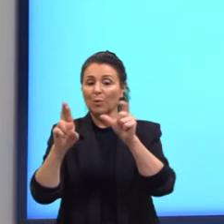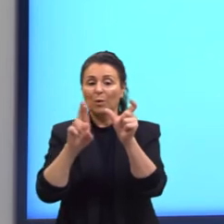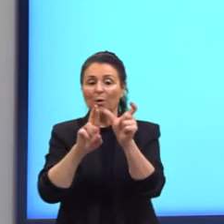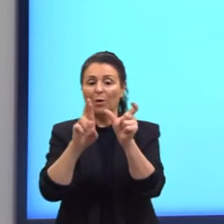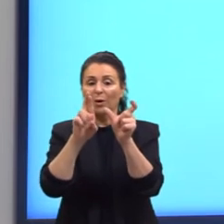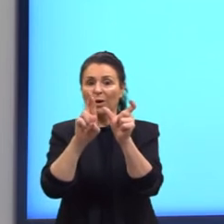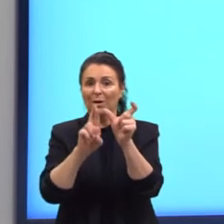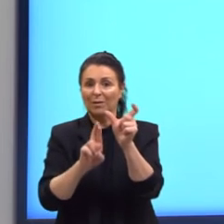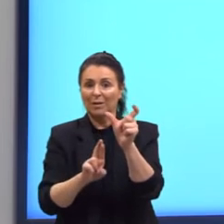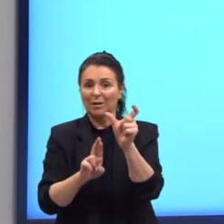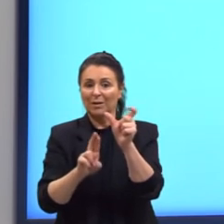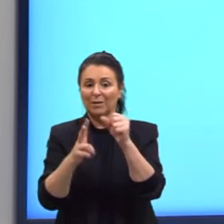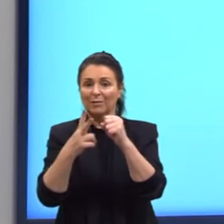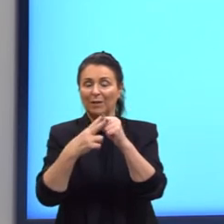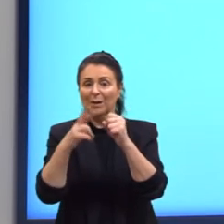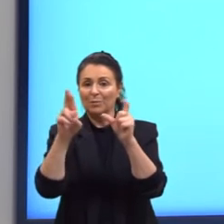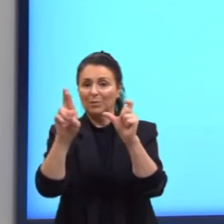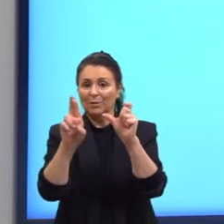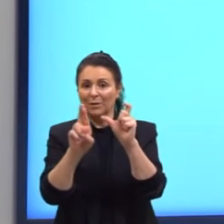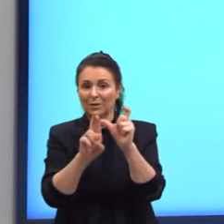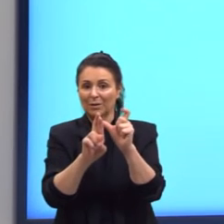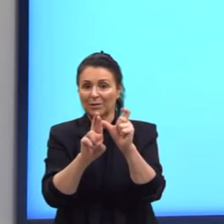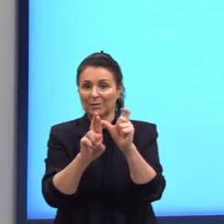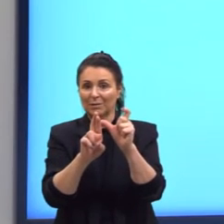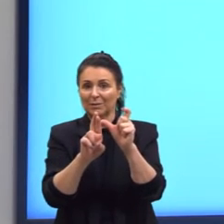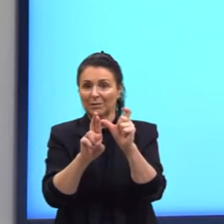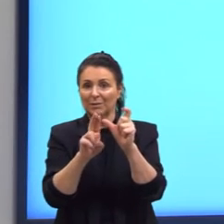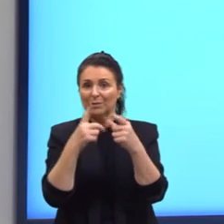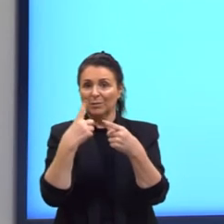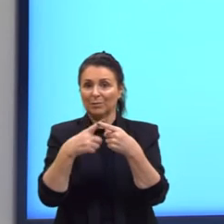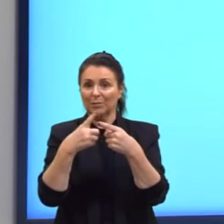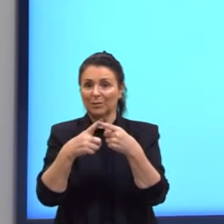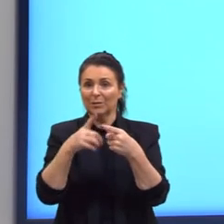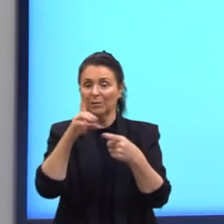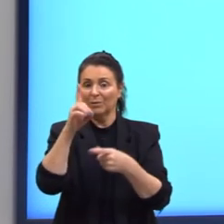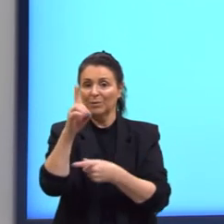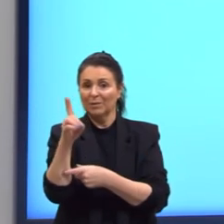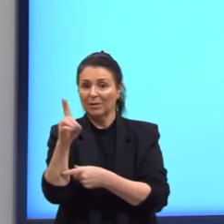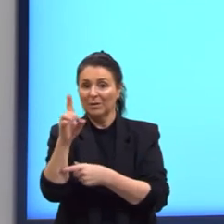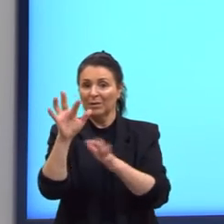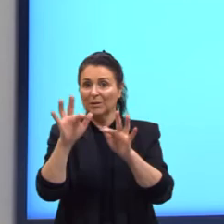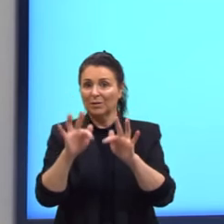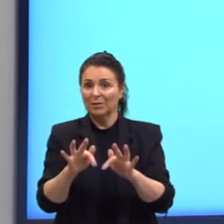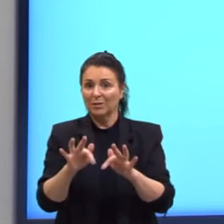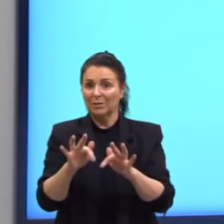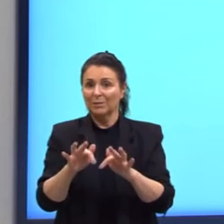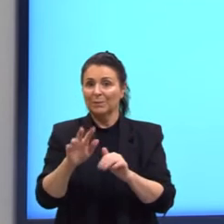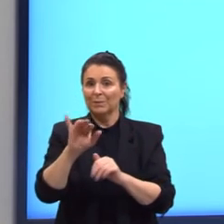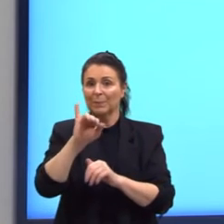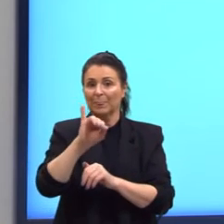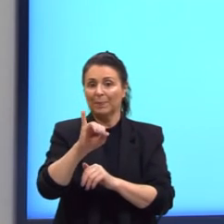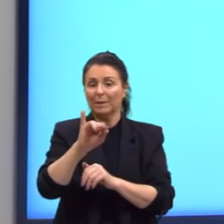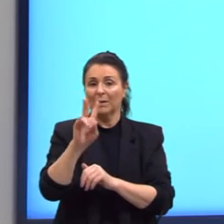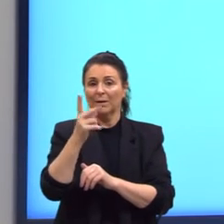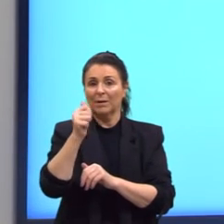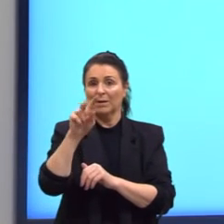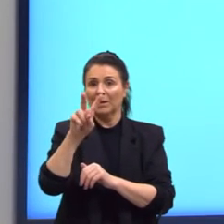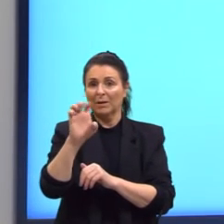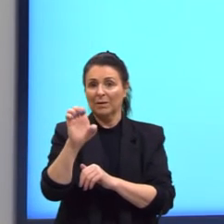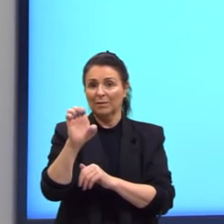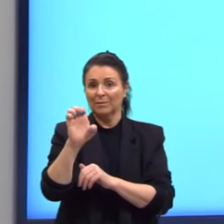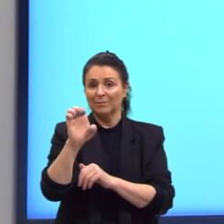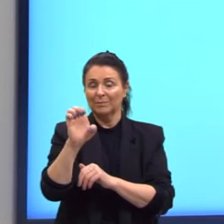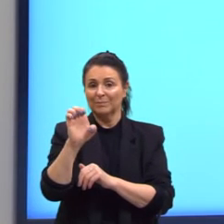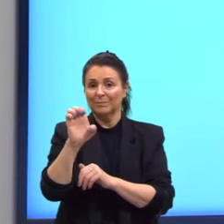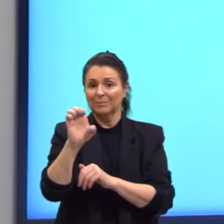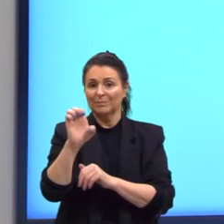como é que eu sei que é irregular porque é né um simples então I have West aborto would